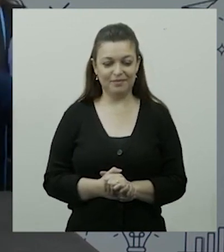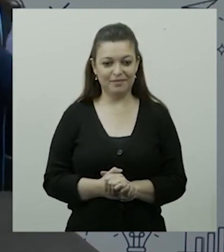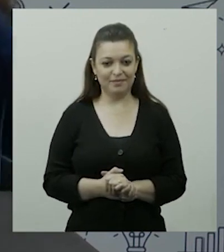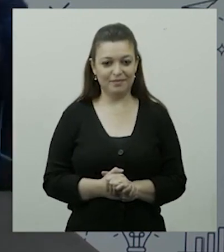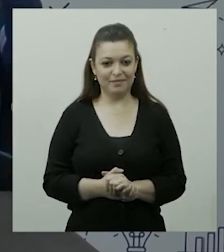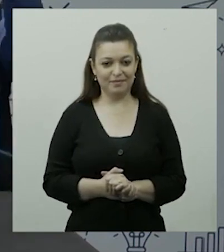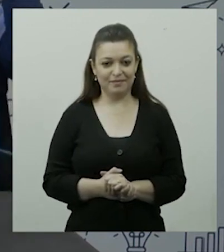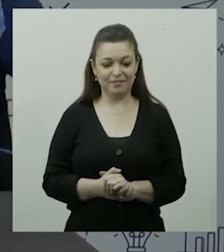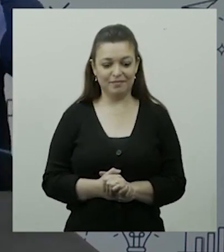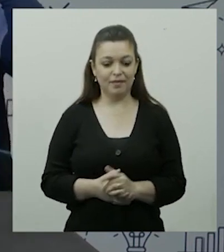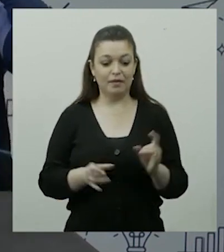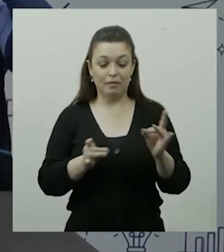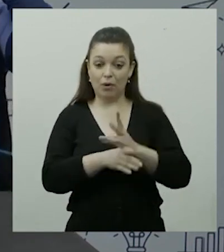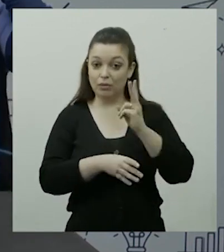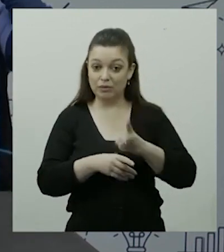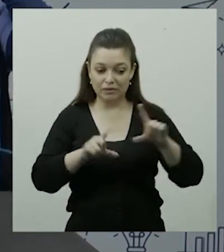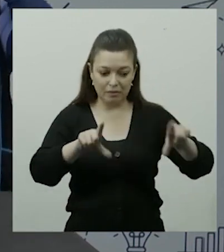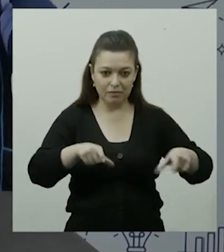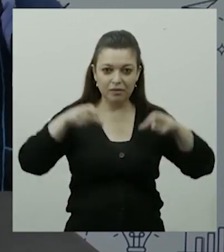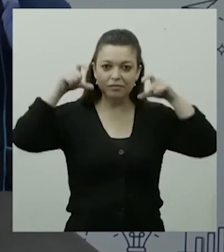Ficando pelo elástico.